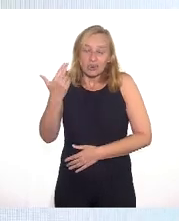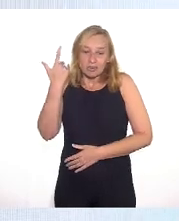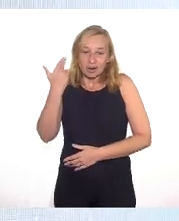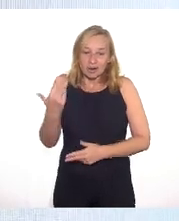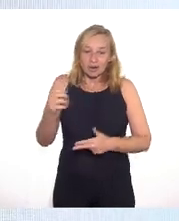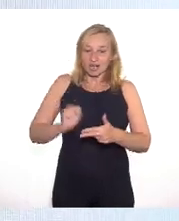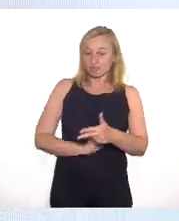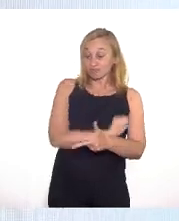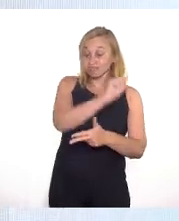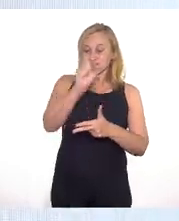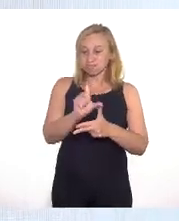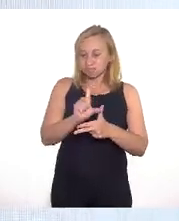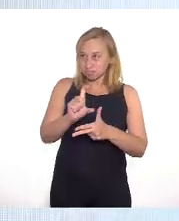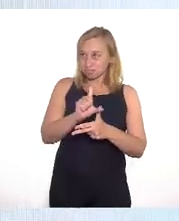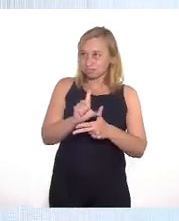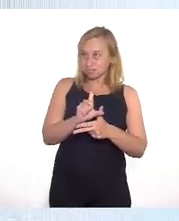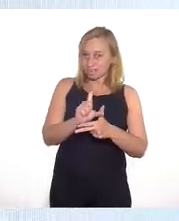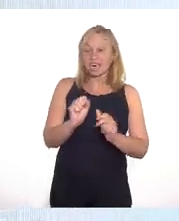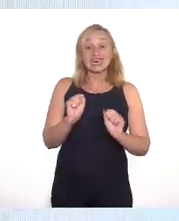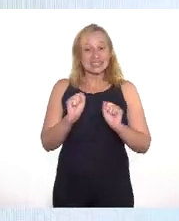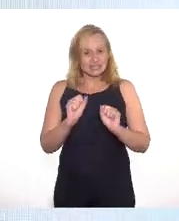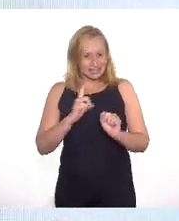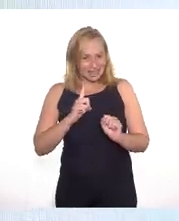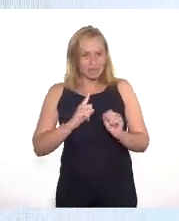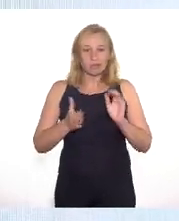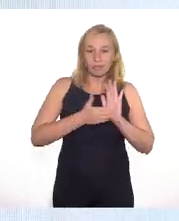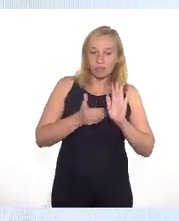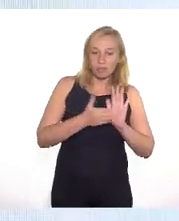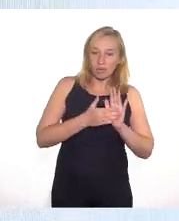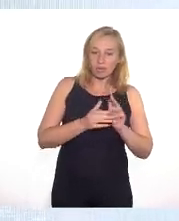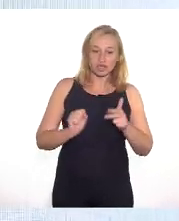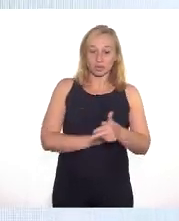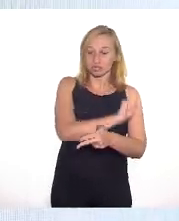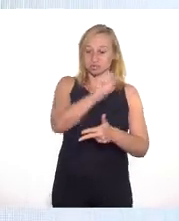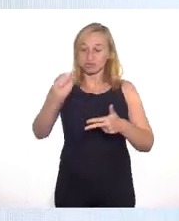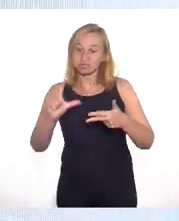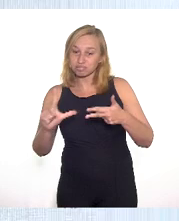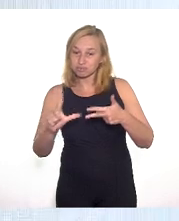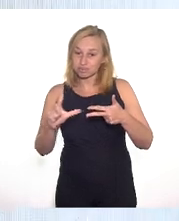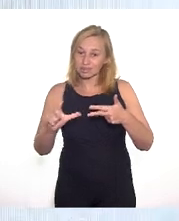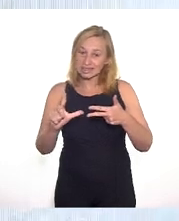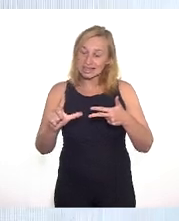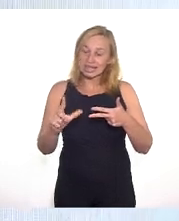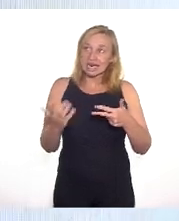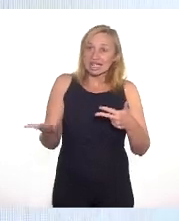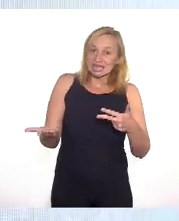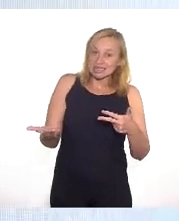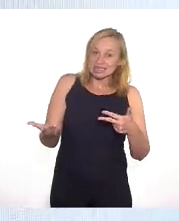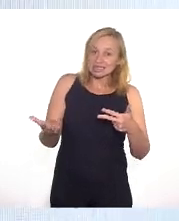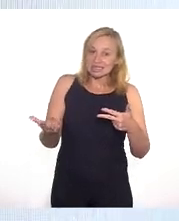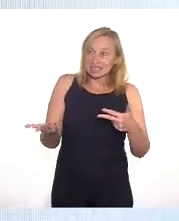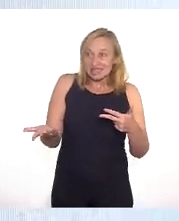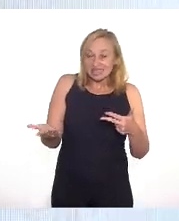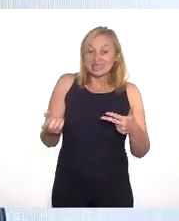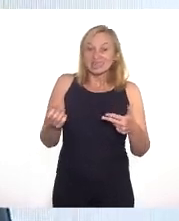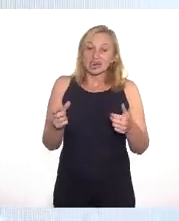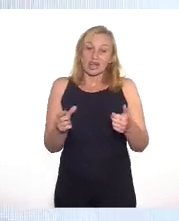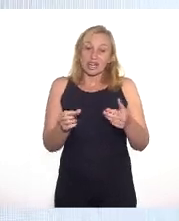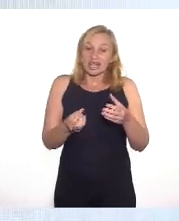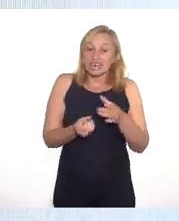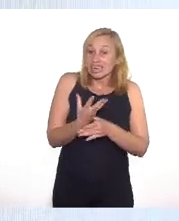executivo tenha uma proposta e o legislativo emende, suprime lá um